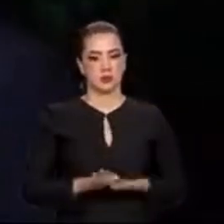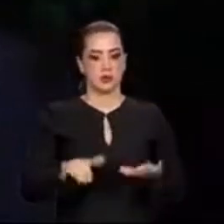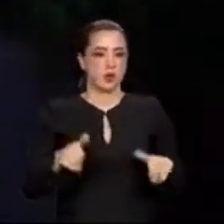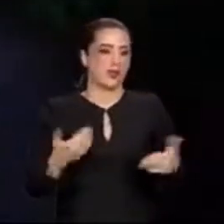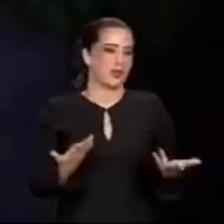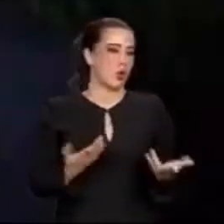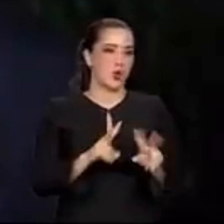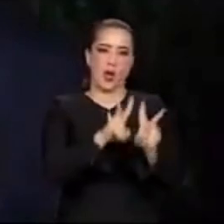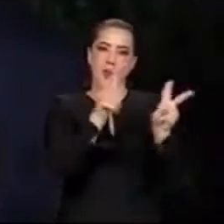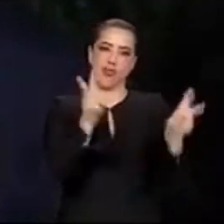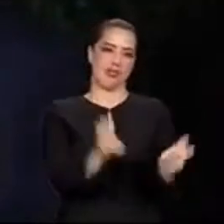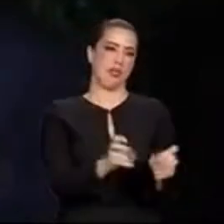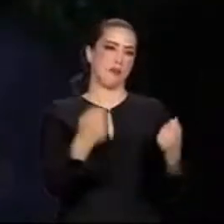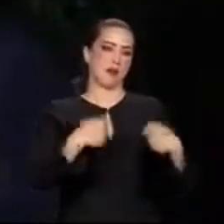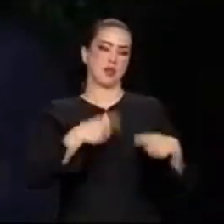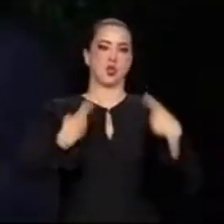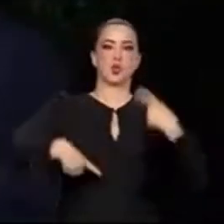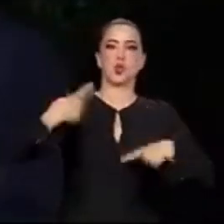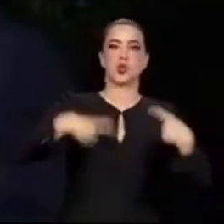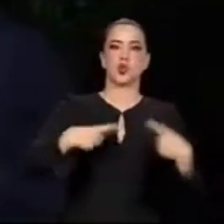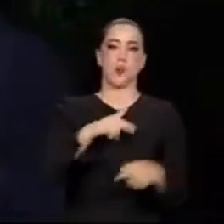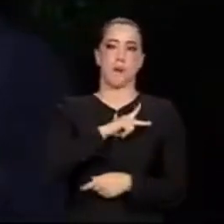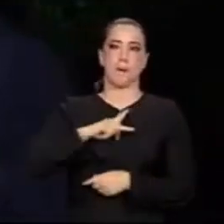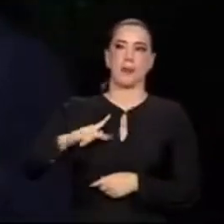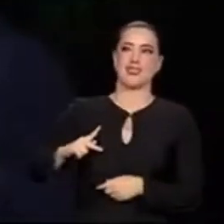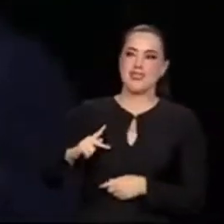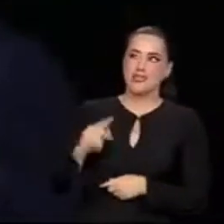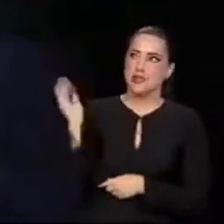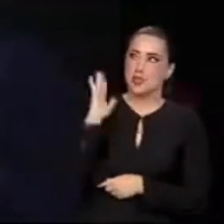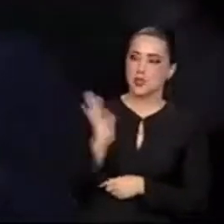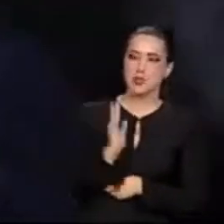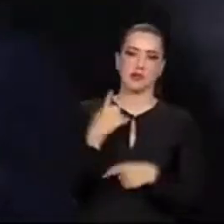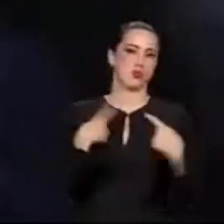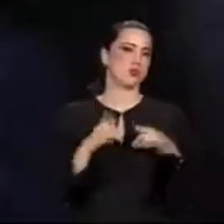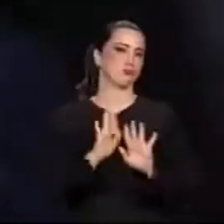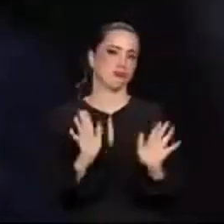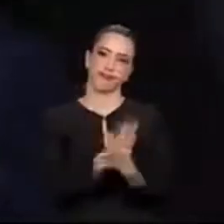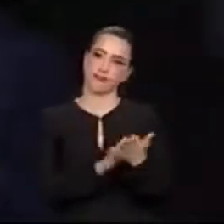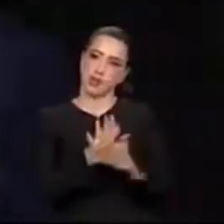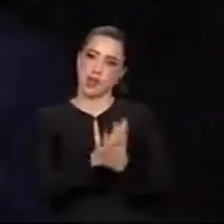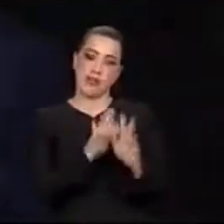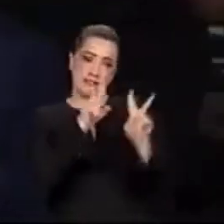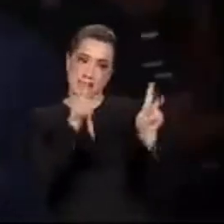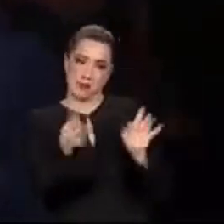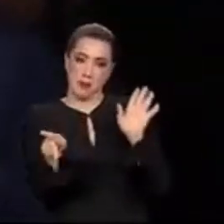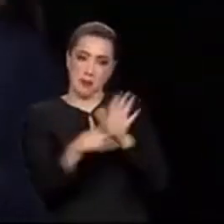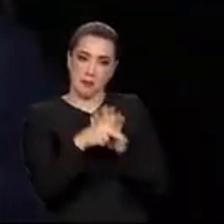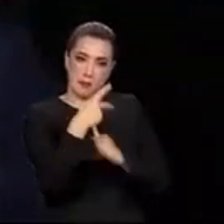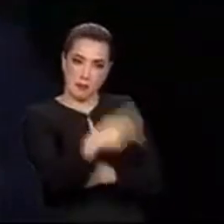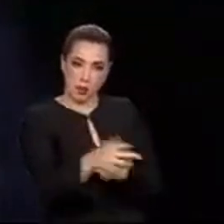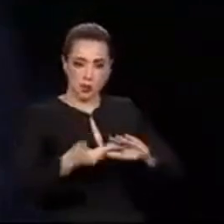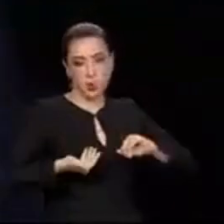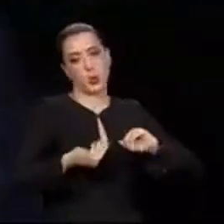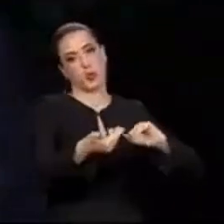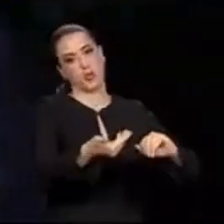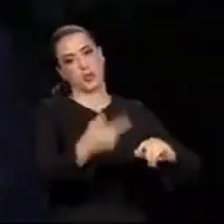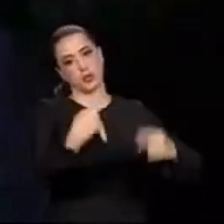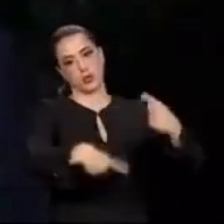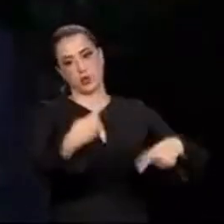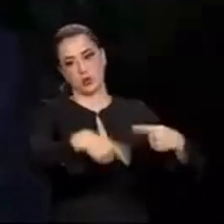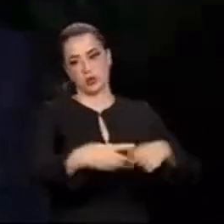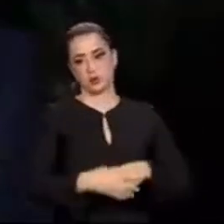portanto não é um assunto a ser levada à discussão pelo presidente da república o Congresso